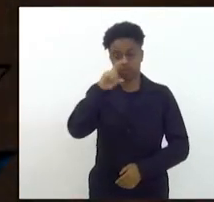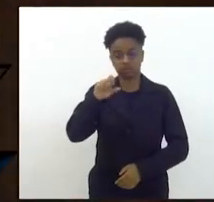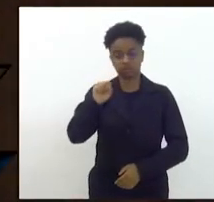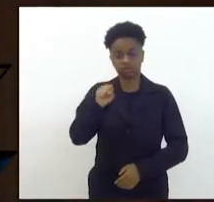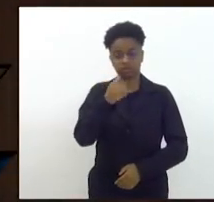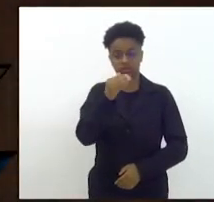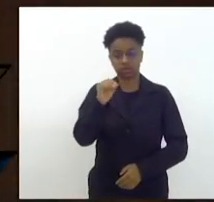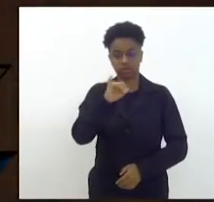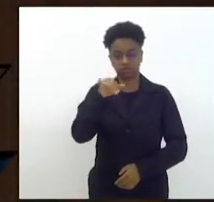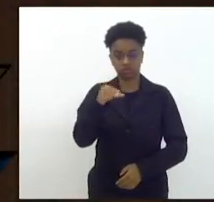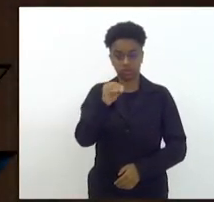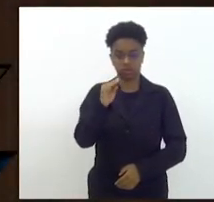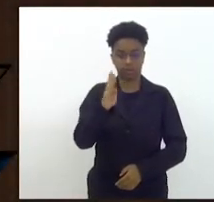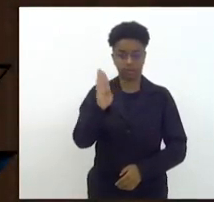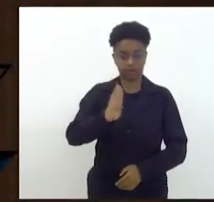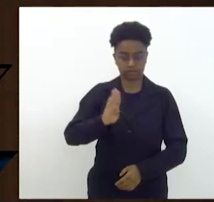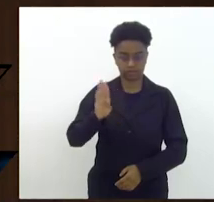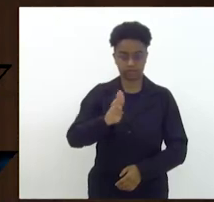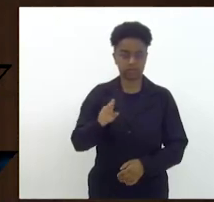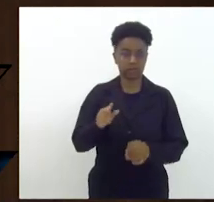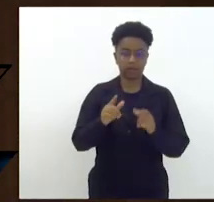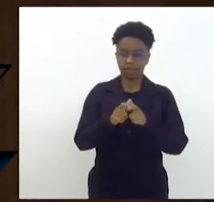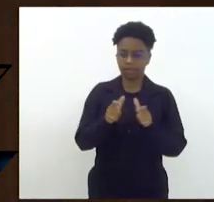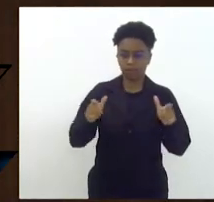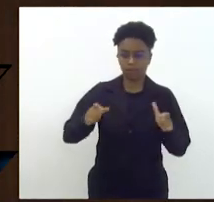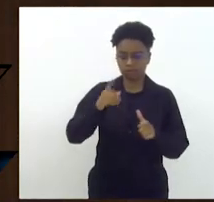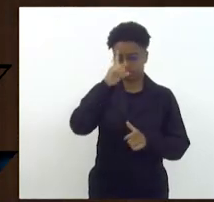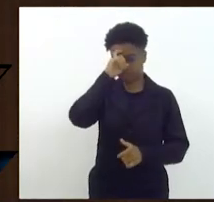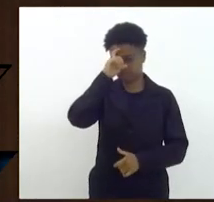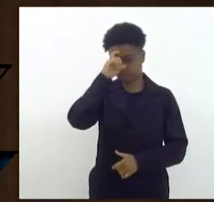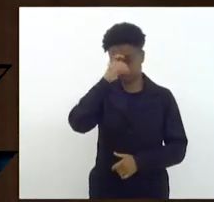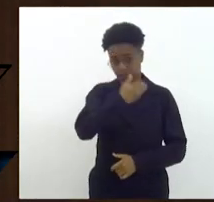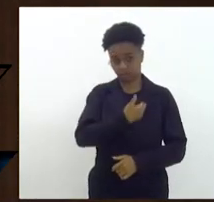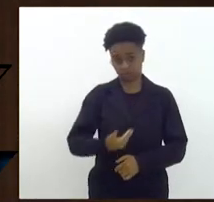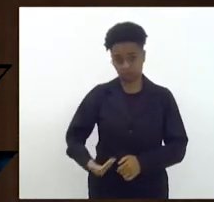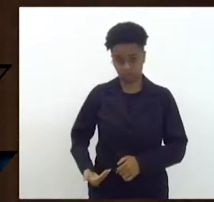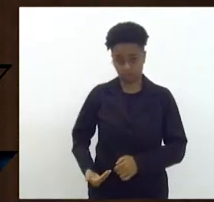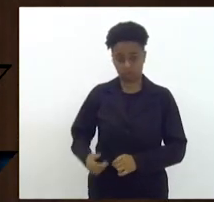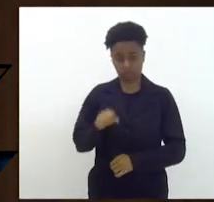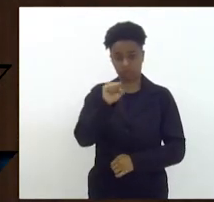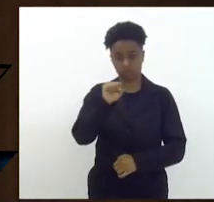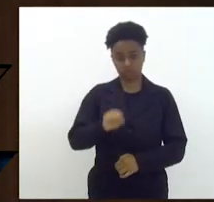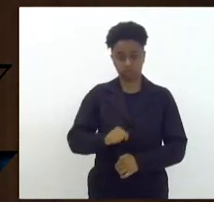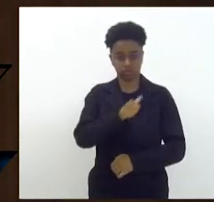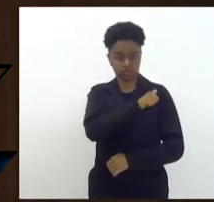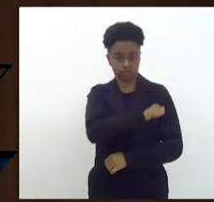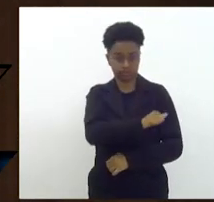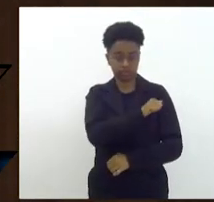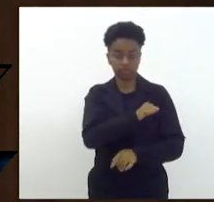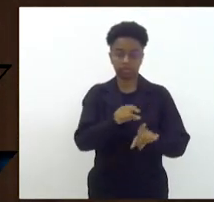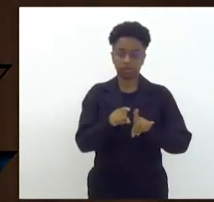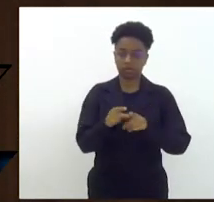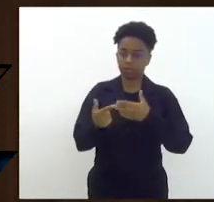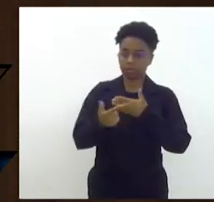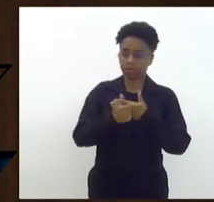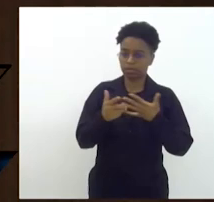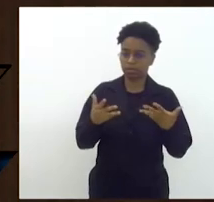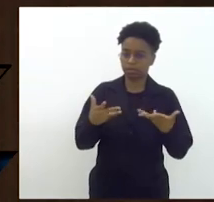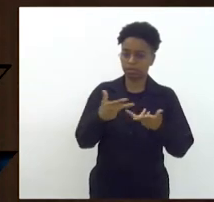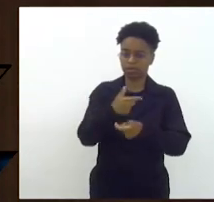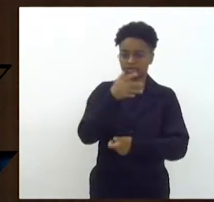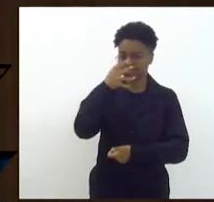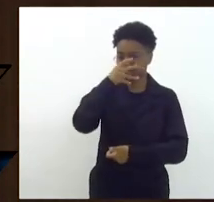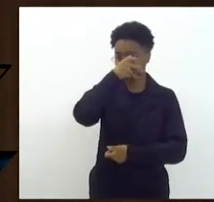o maior hospital público do Sul Fluminense aonde ele faz um papel de excelência salvando